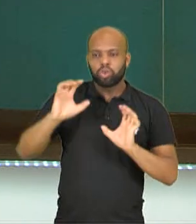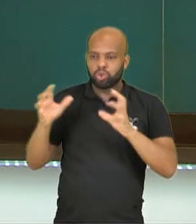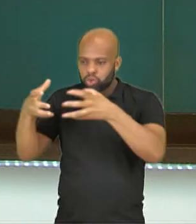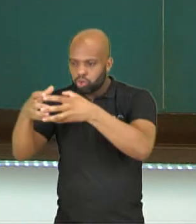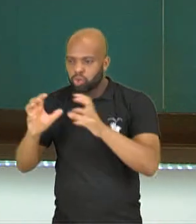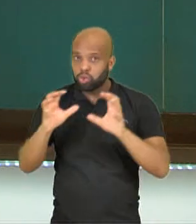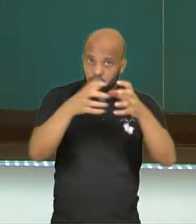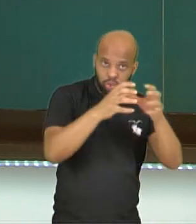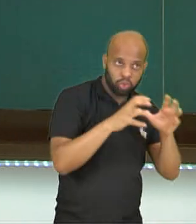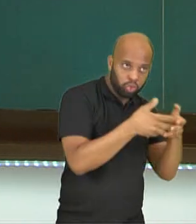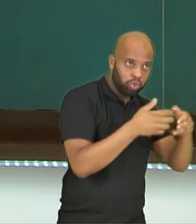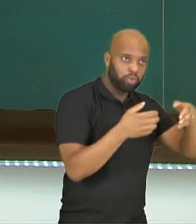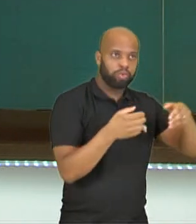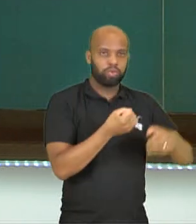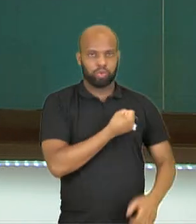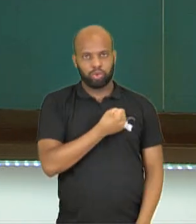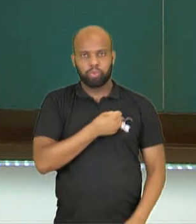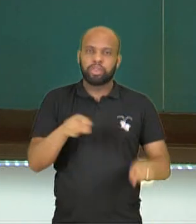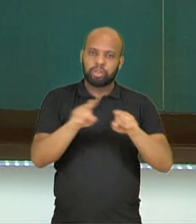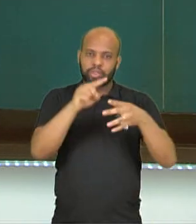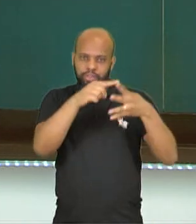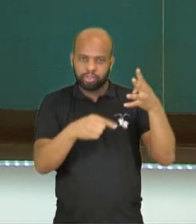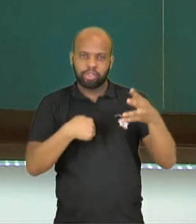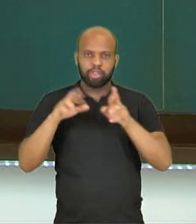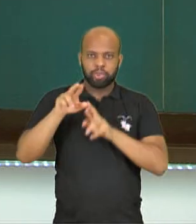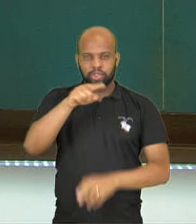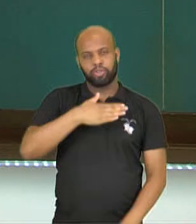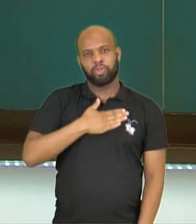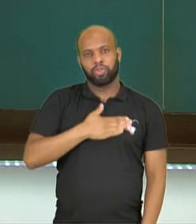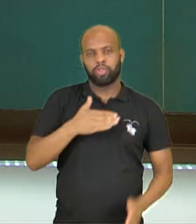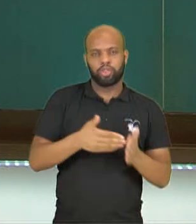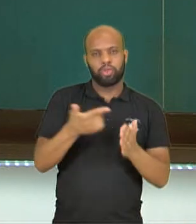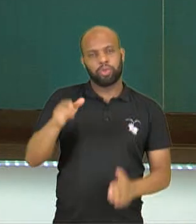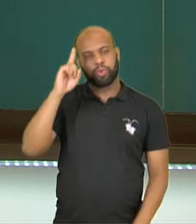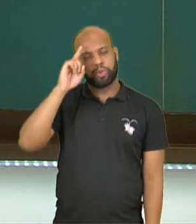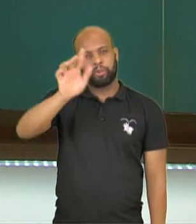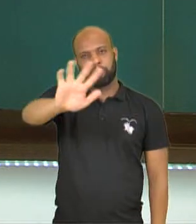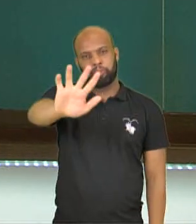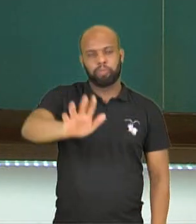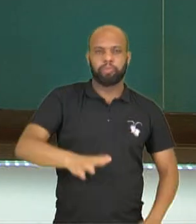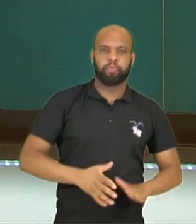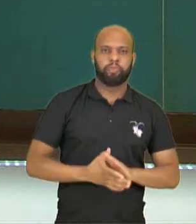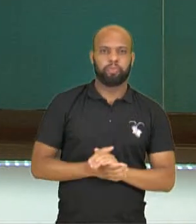conjuntos numéricos e as operações. Espero que vocês tenham gostado. Até breve!